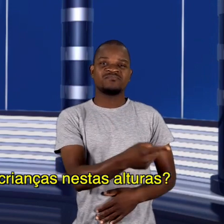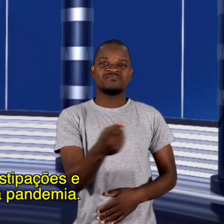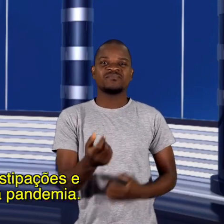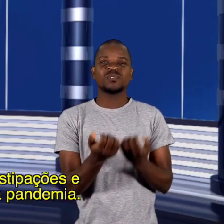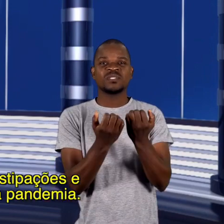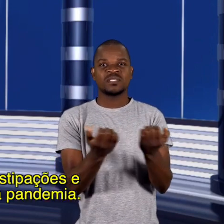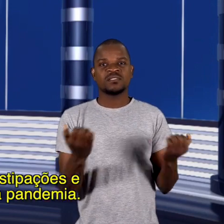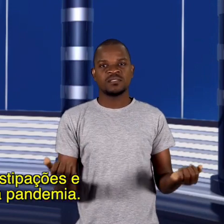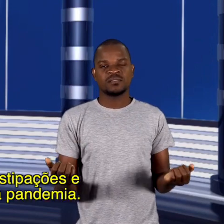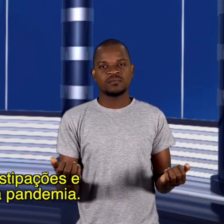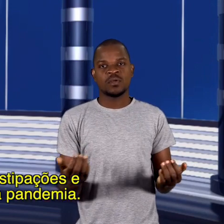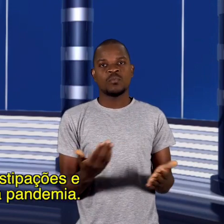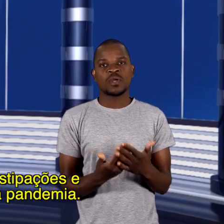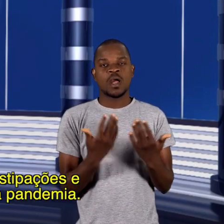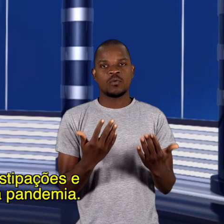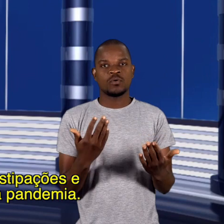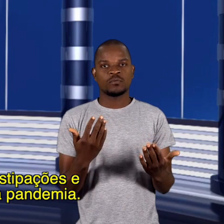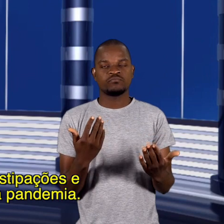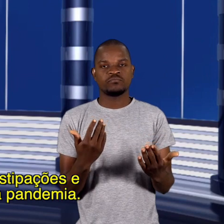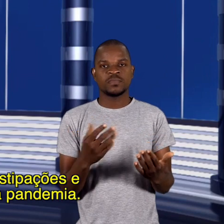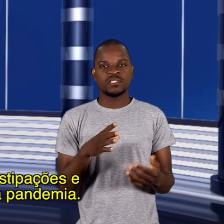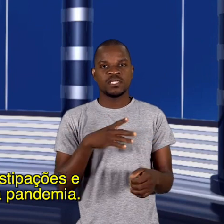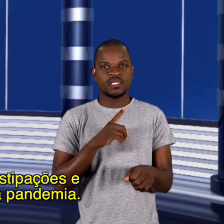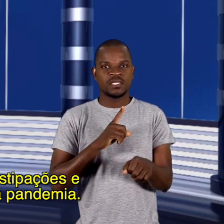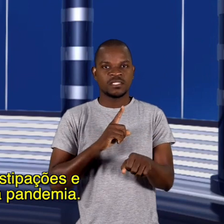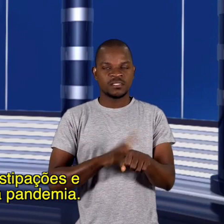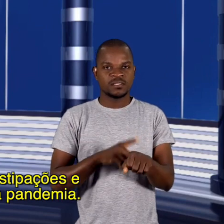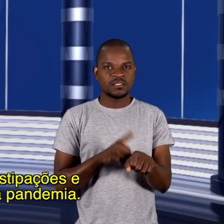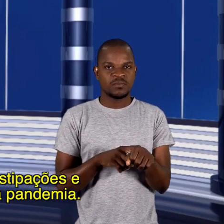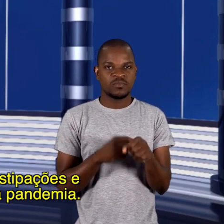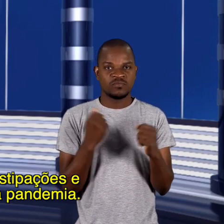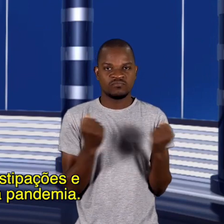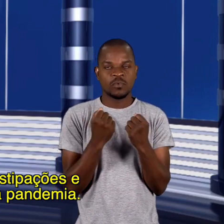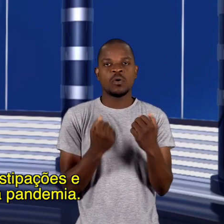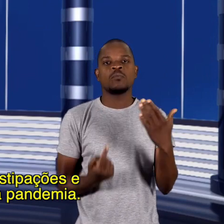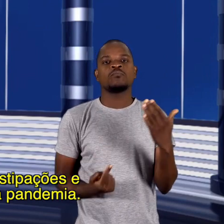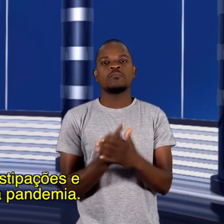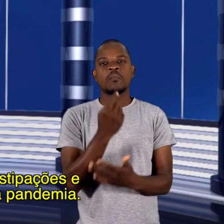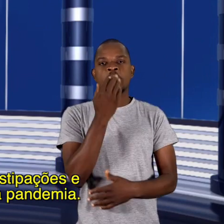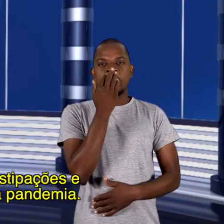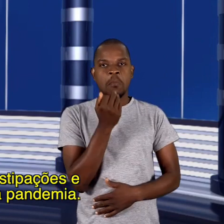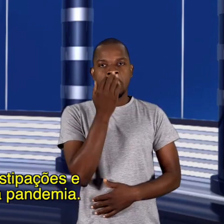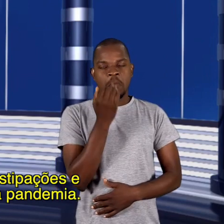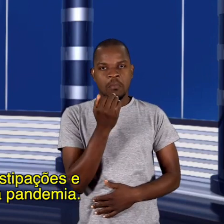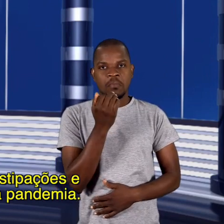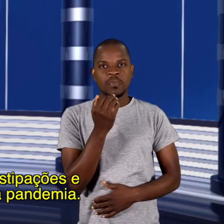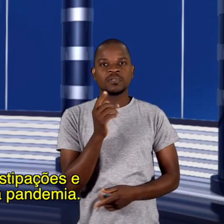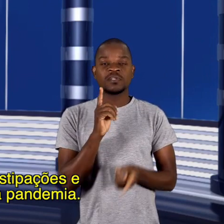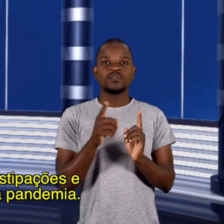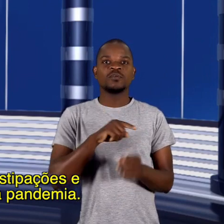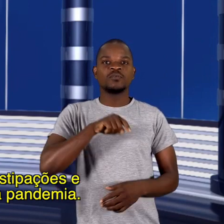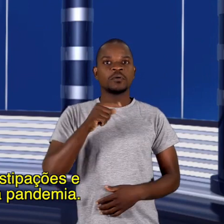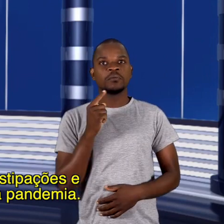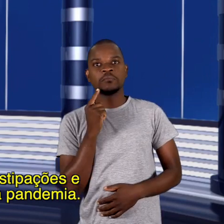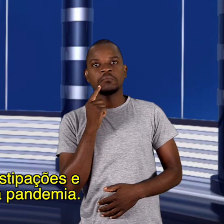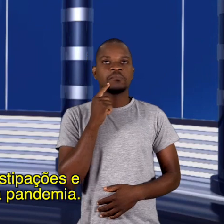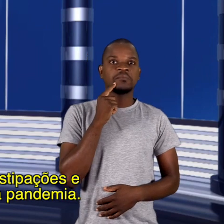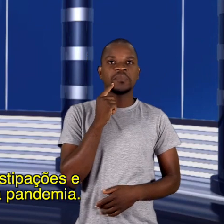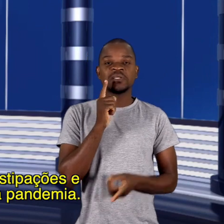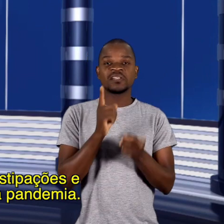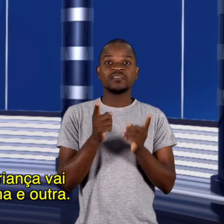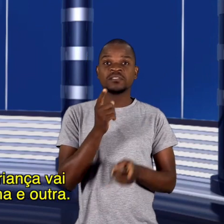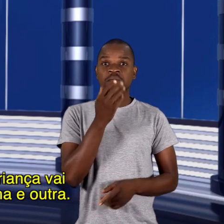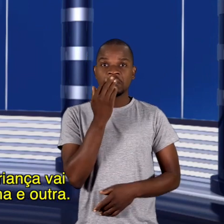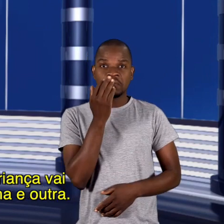Nós estamos agora a entrar para o inverno. Vão intensificar as constipações. em algum momento vamos confundir se calhar uma constipação com esta pandemia?